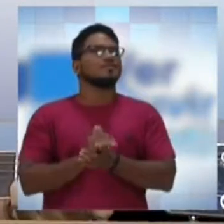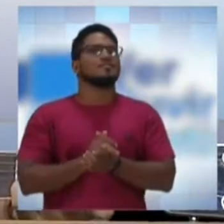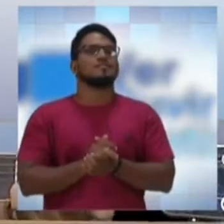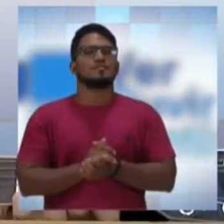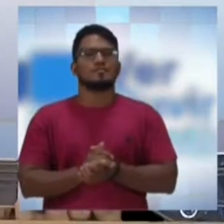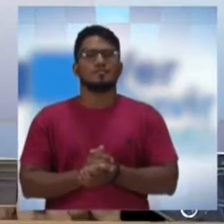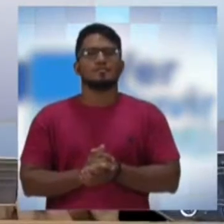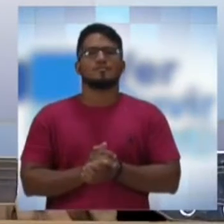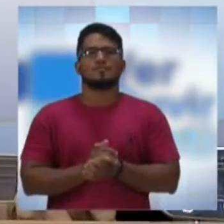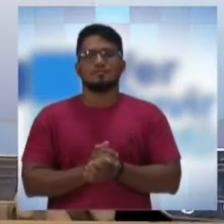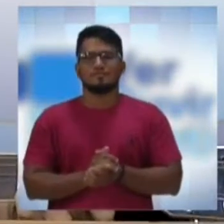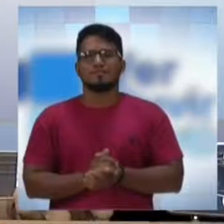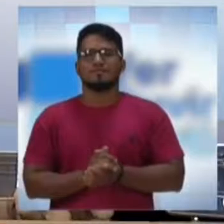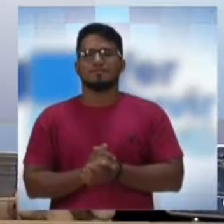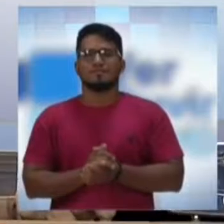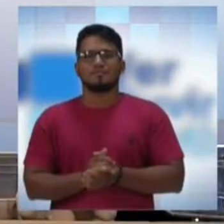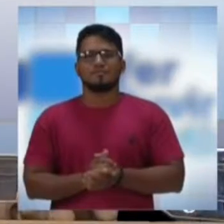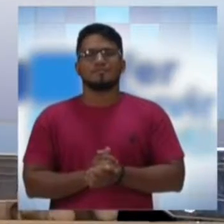ai.